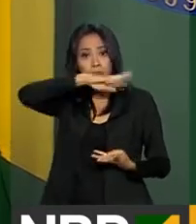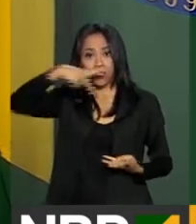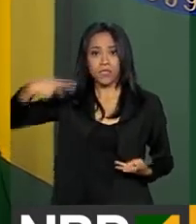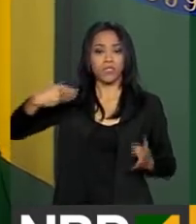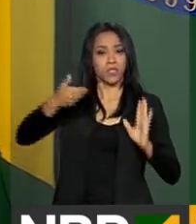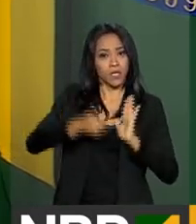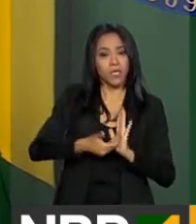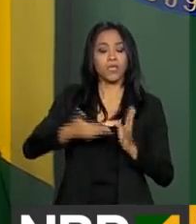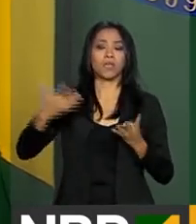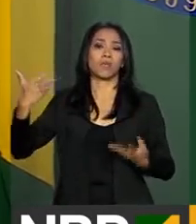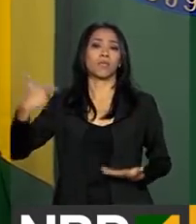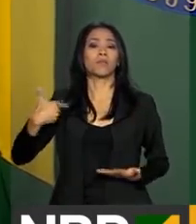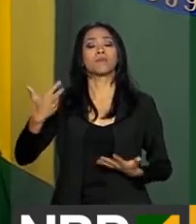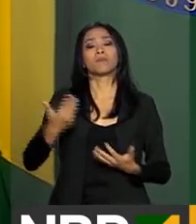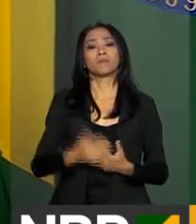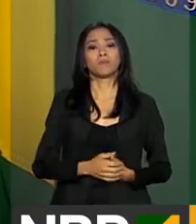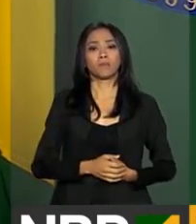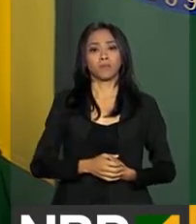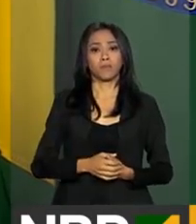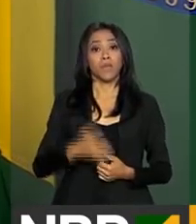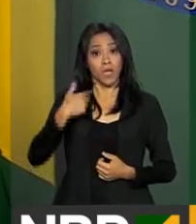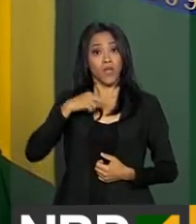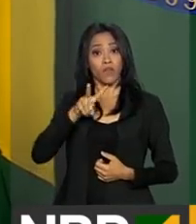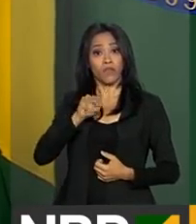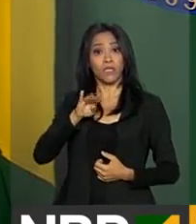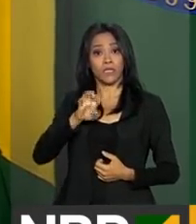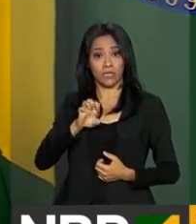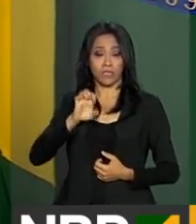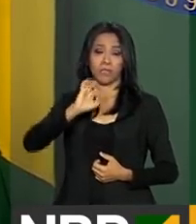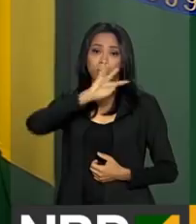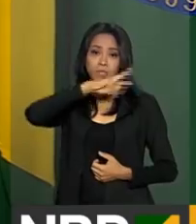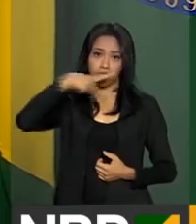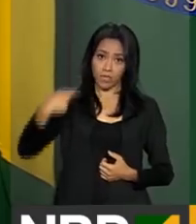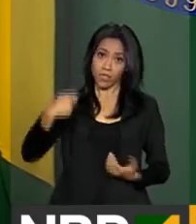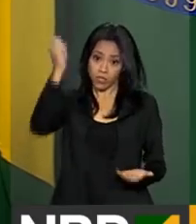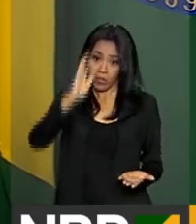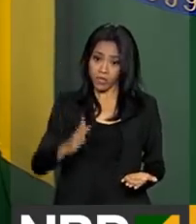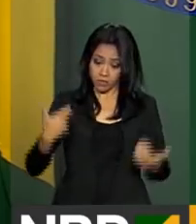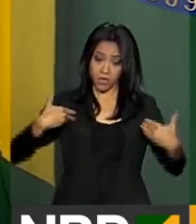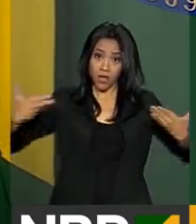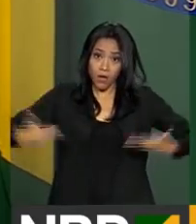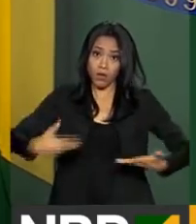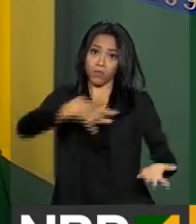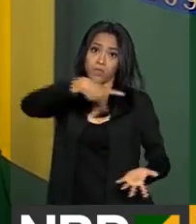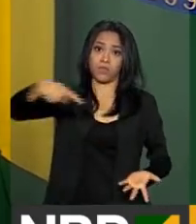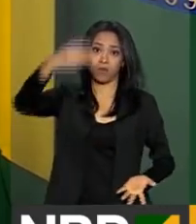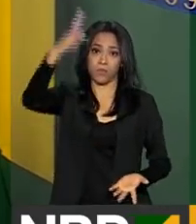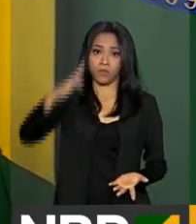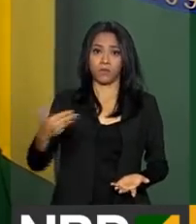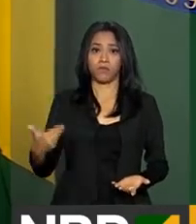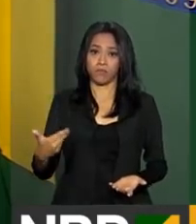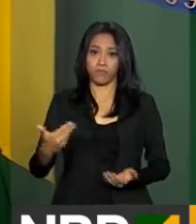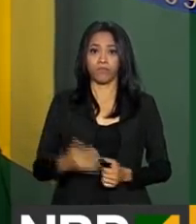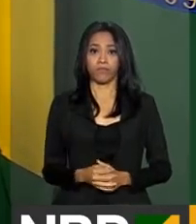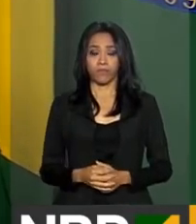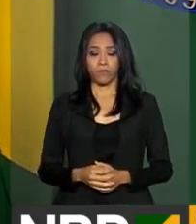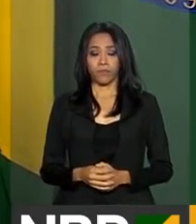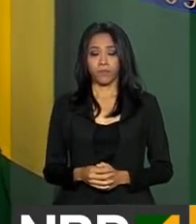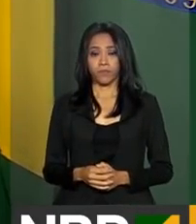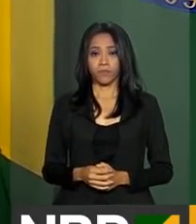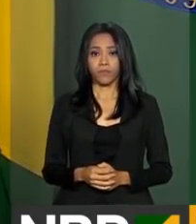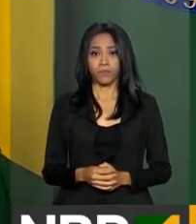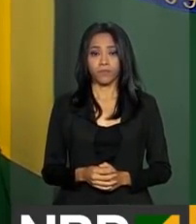câmara dos deputados e vice-presidente do brasil agora presidente são